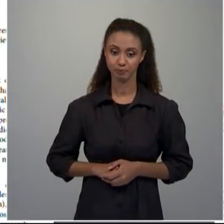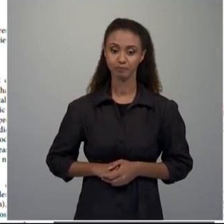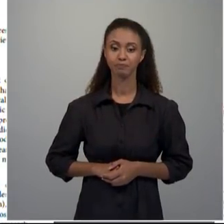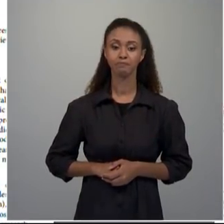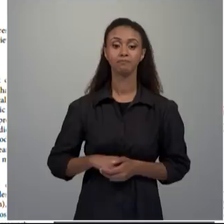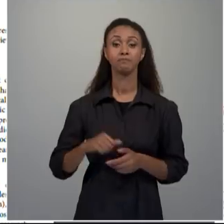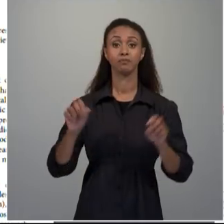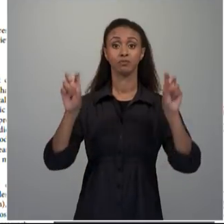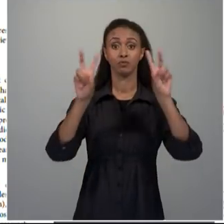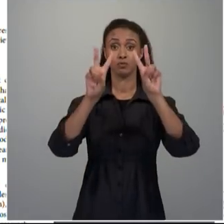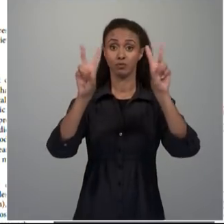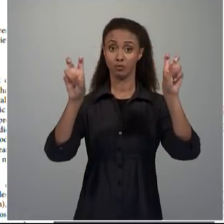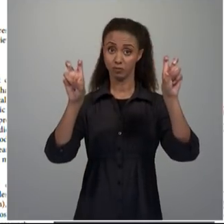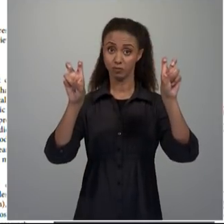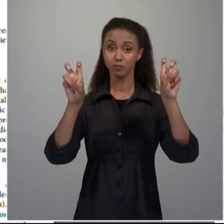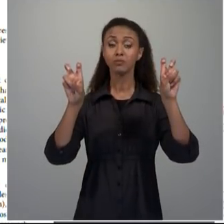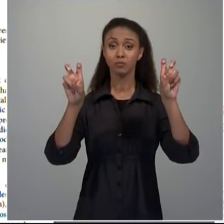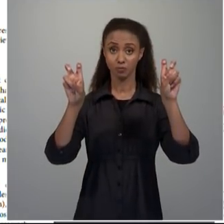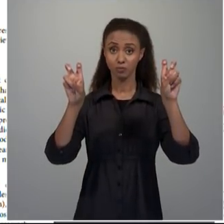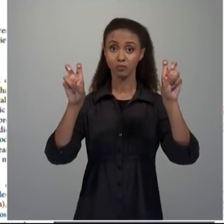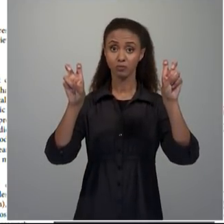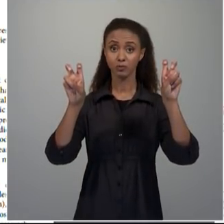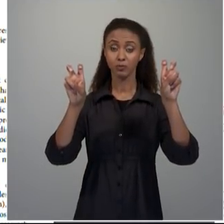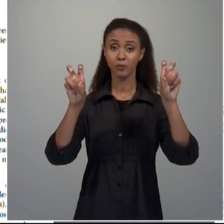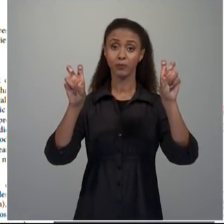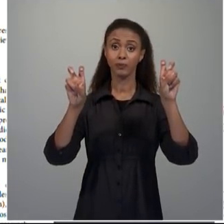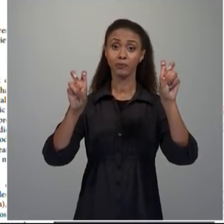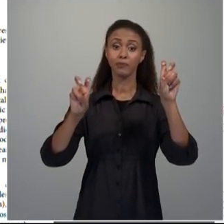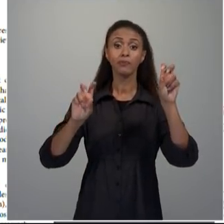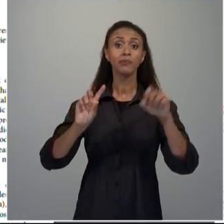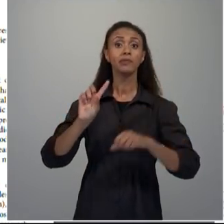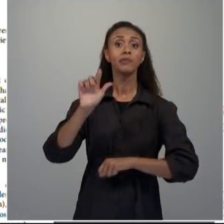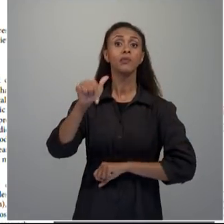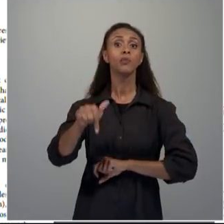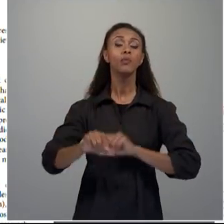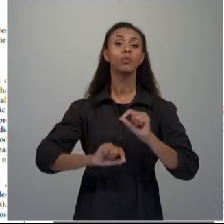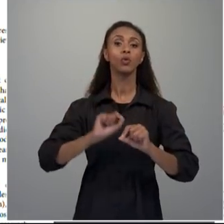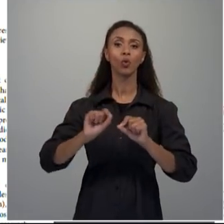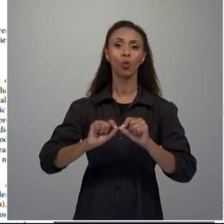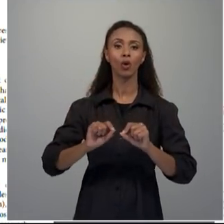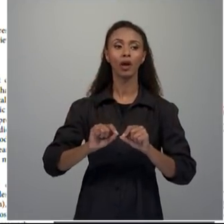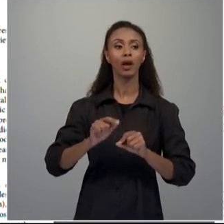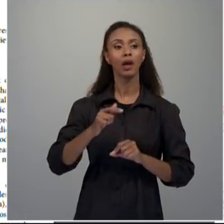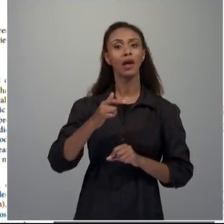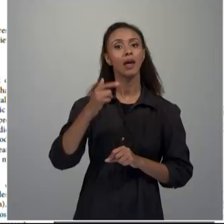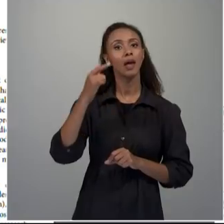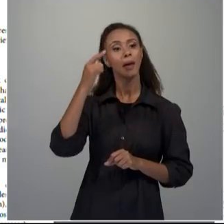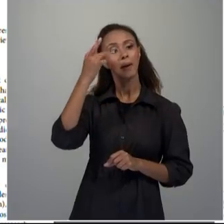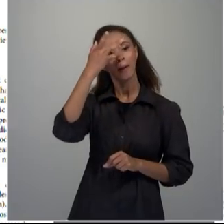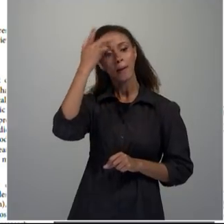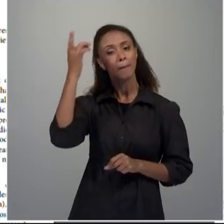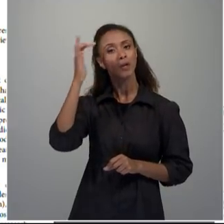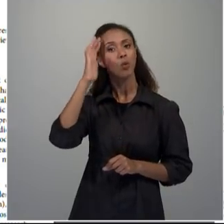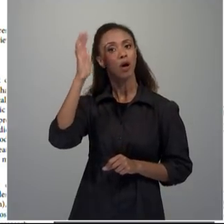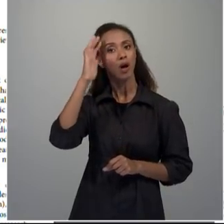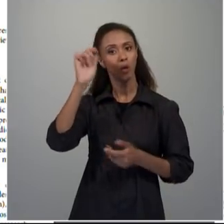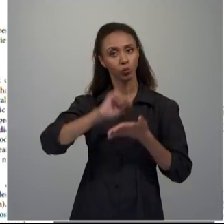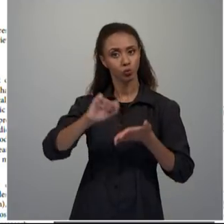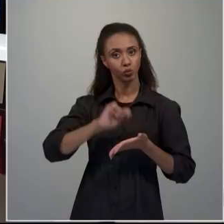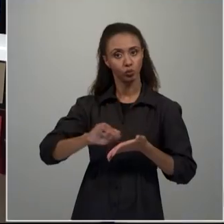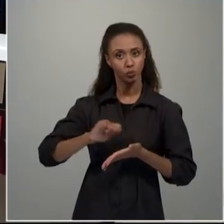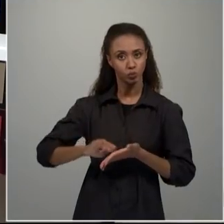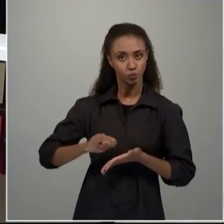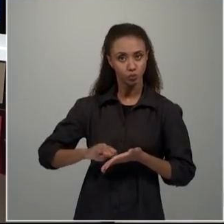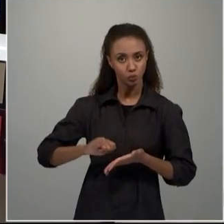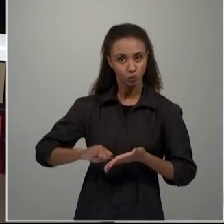título aí você tem aqui os autores ou da onde ele foi publicado olha que o